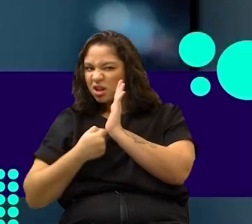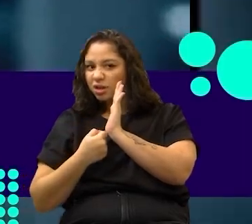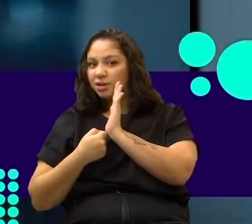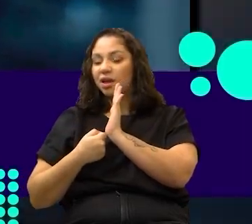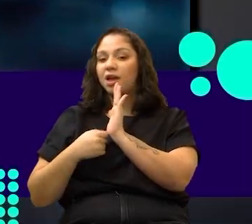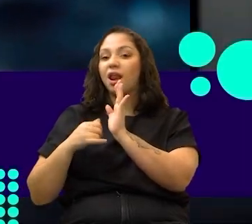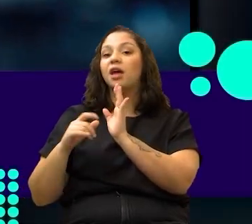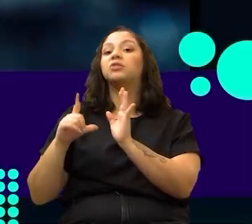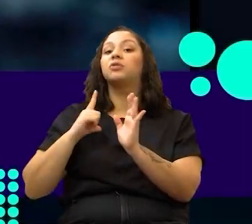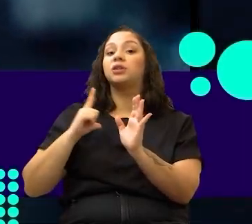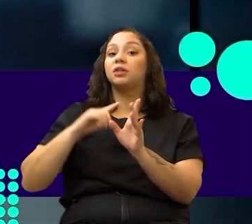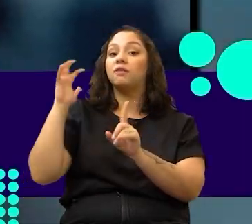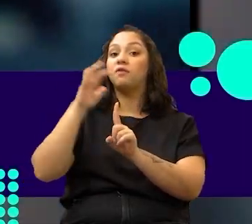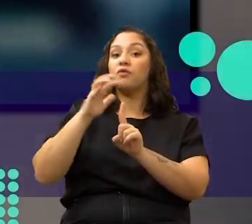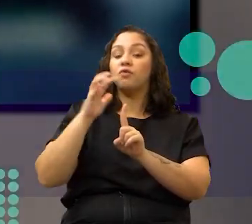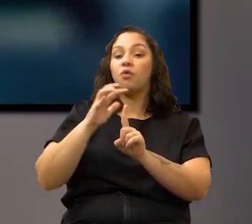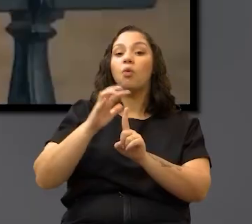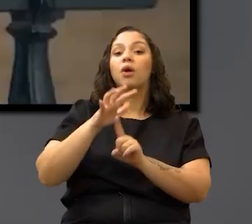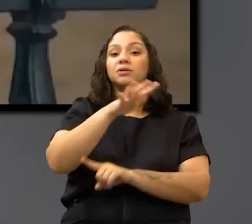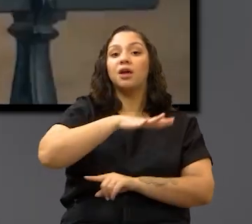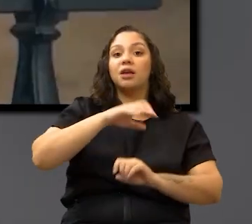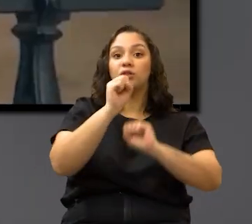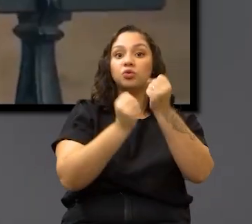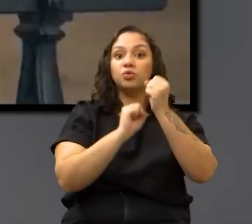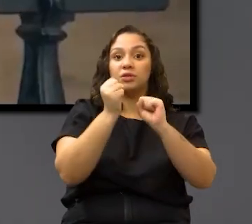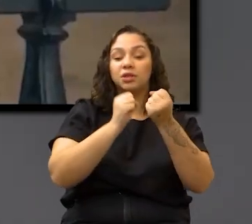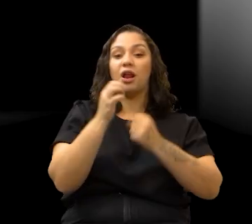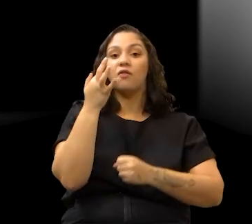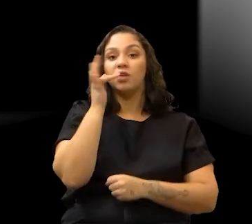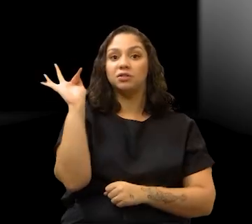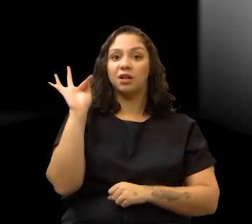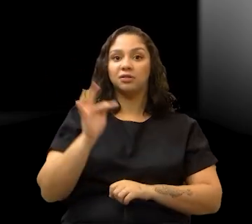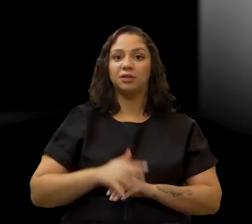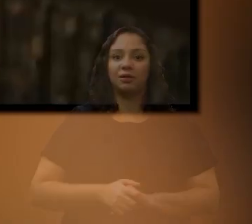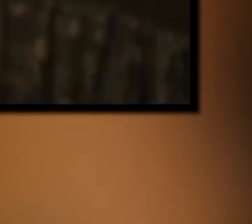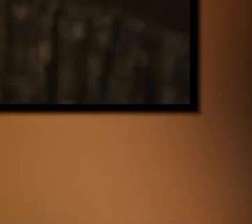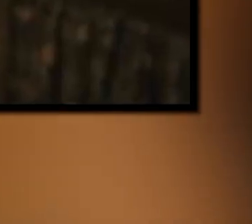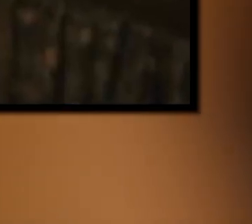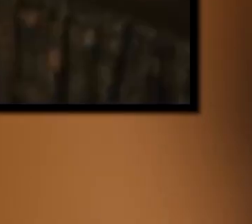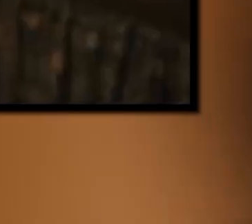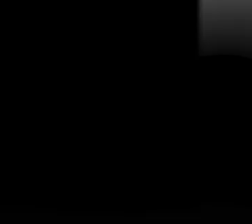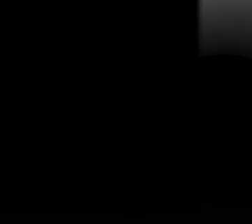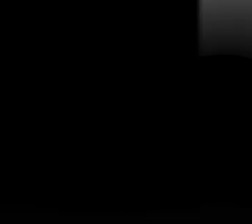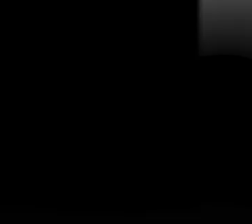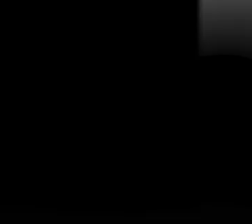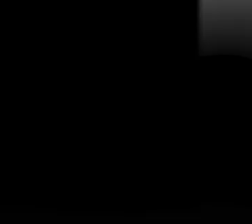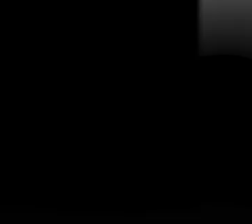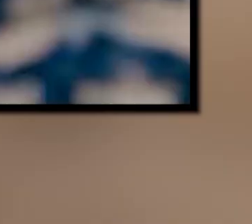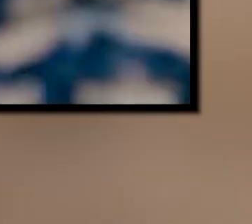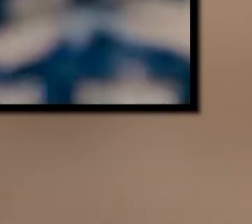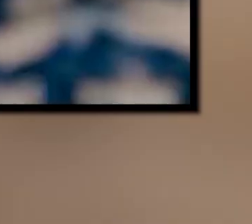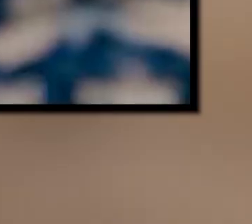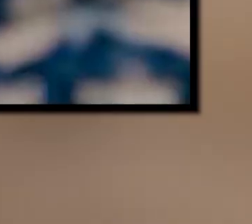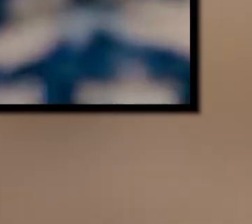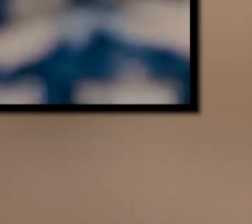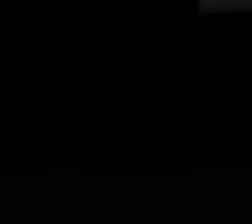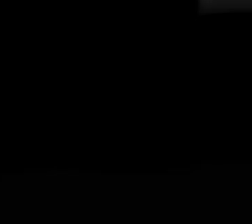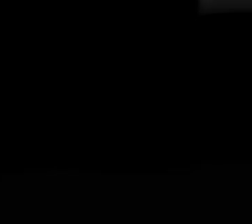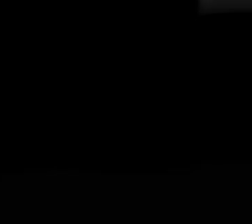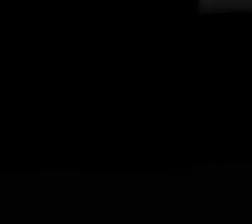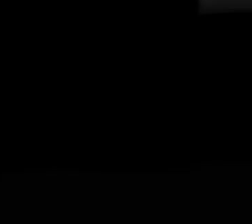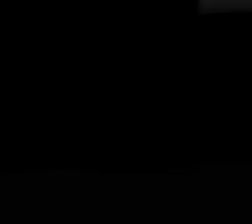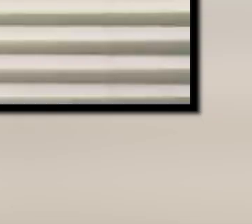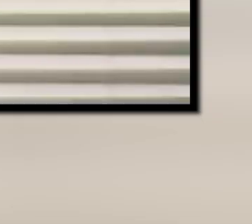a indústria nuclear francesa. Ils ne laisseront jamais faire, surtout pas une femme. Mêle-toi de tes affaires, dernier avertissement. Y a rien qui tient dans tout ce que t'as